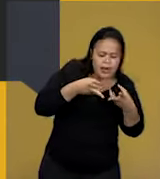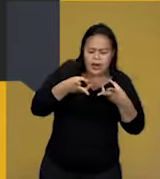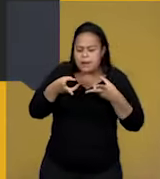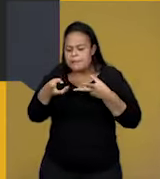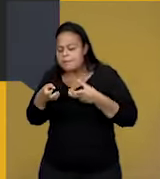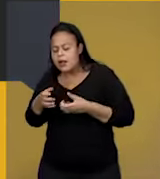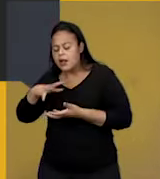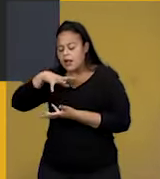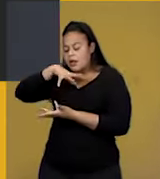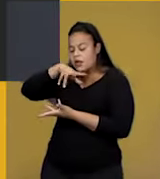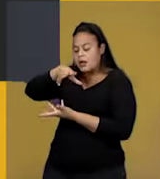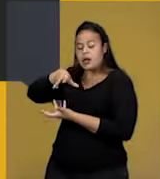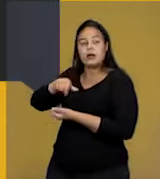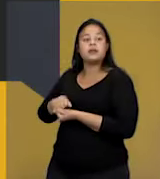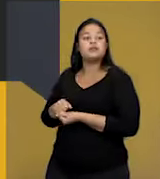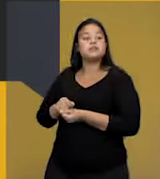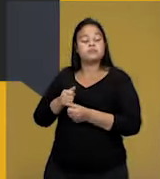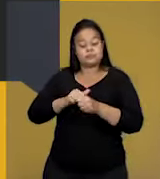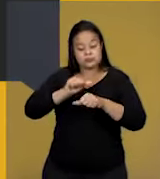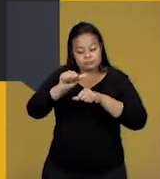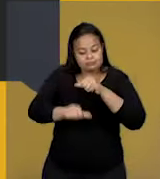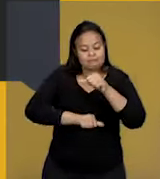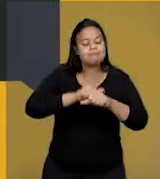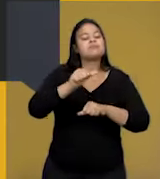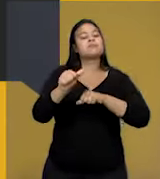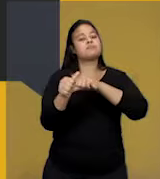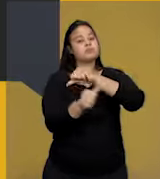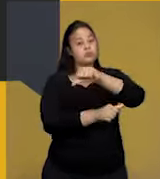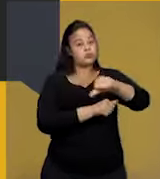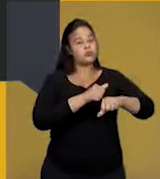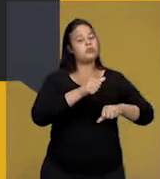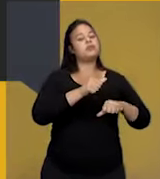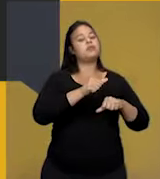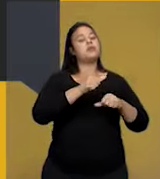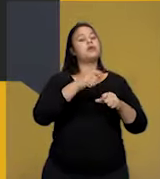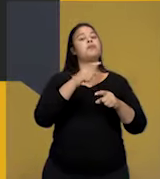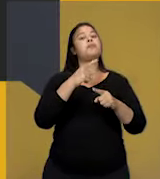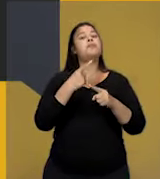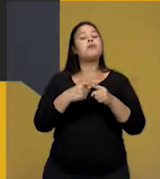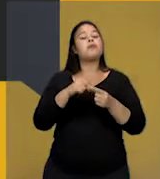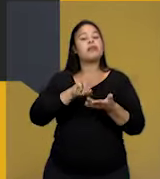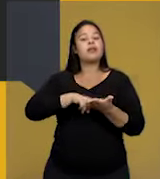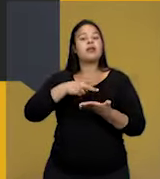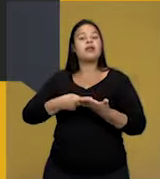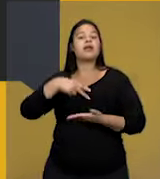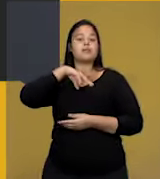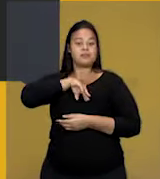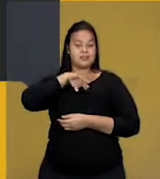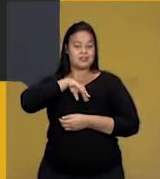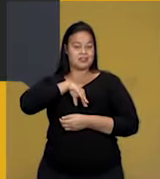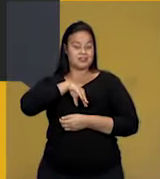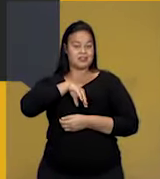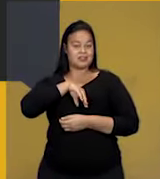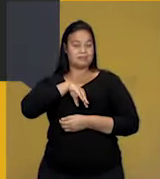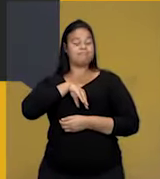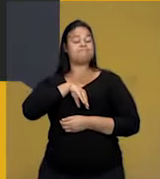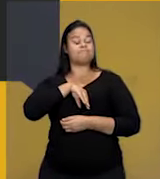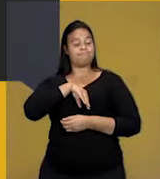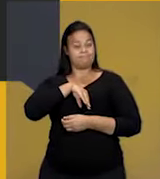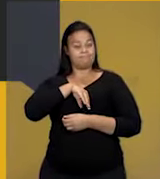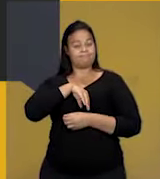Aqui a gente muda a ordem da sigla porque traduziu para o português, né? Mas o GPS é um sistema